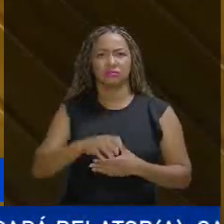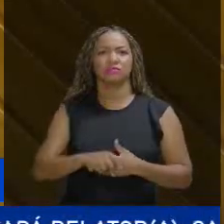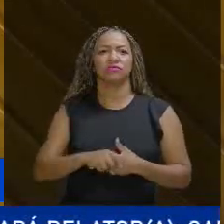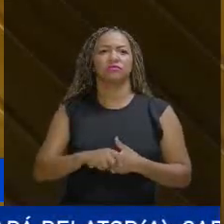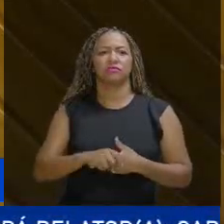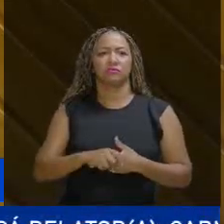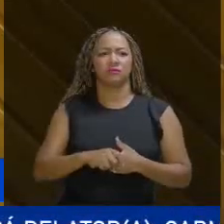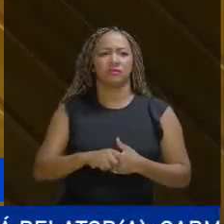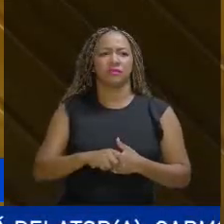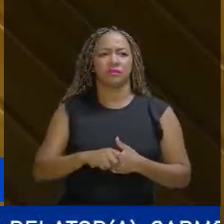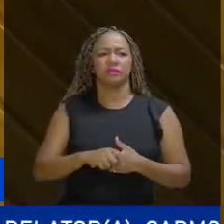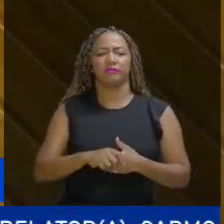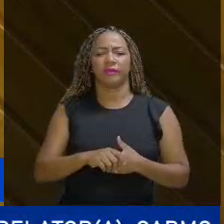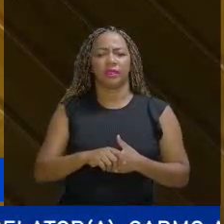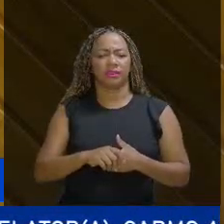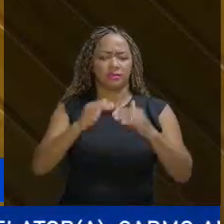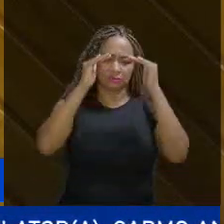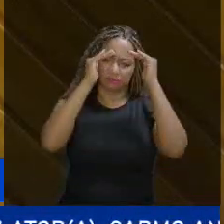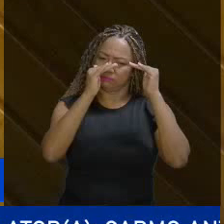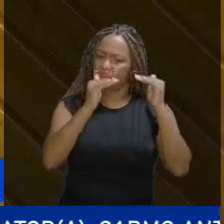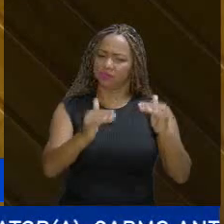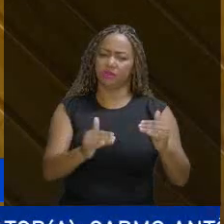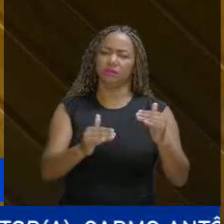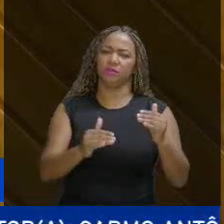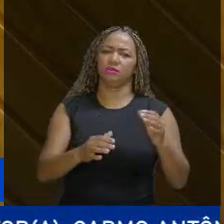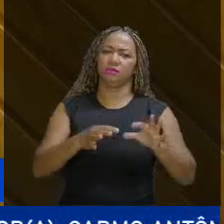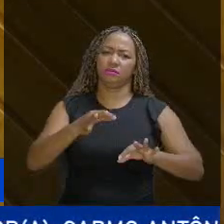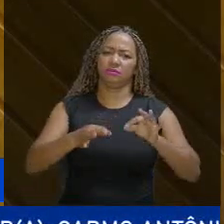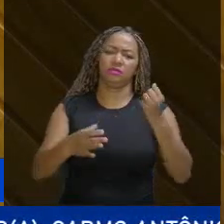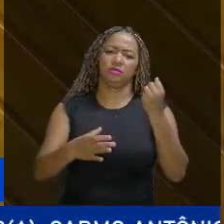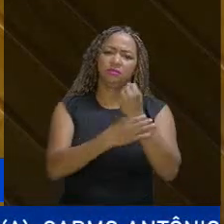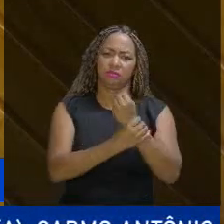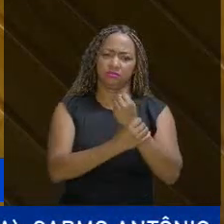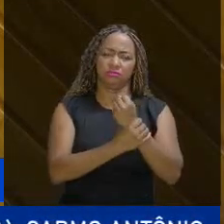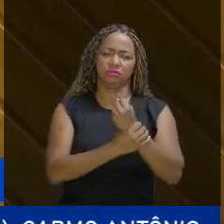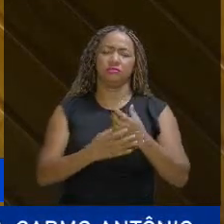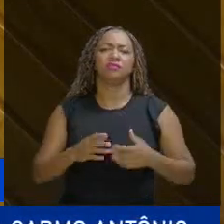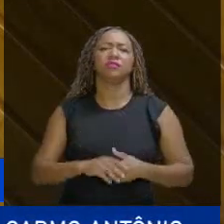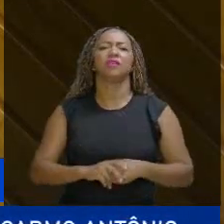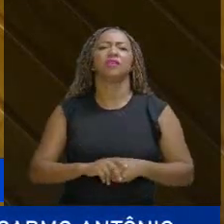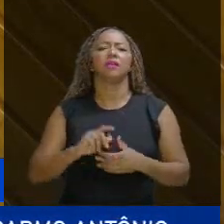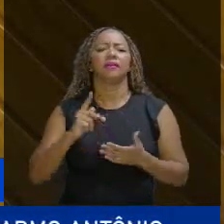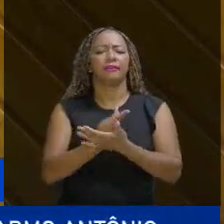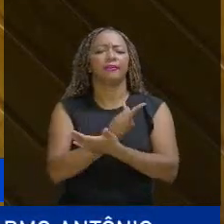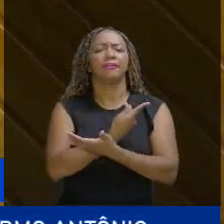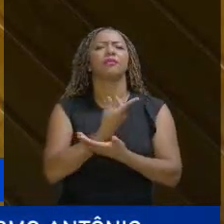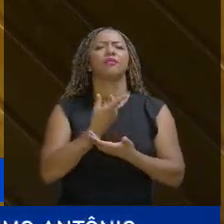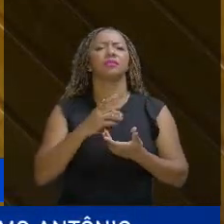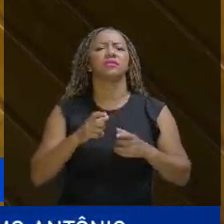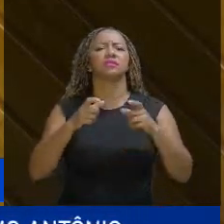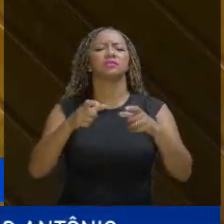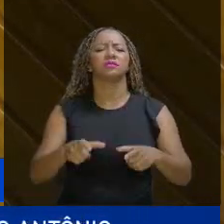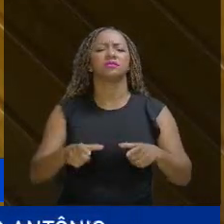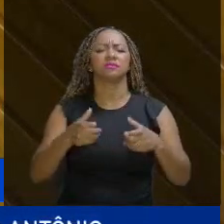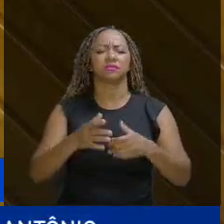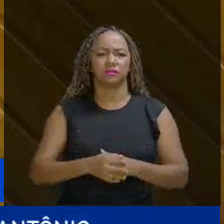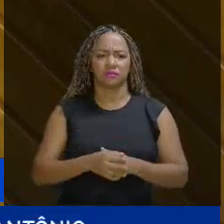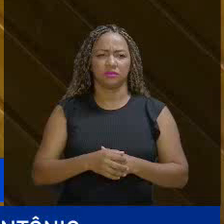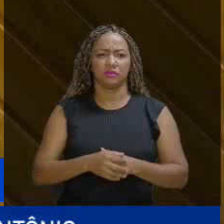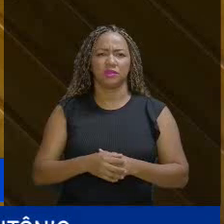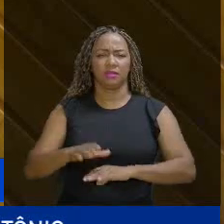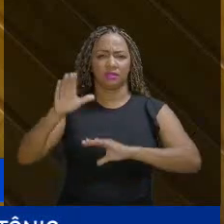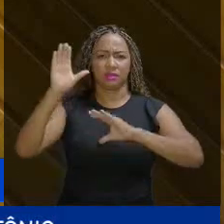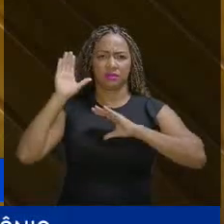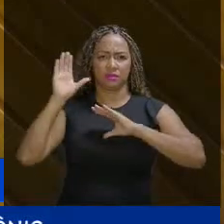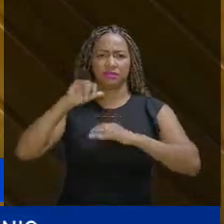do juiz das garantias. E eu já vou explicar. Essa busca e apreensão, ela ocorre num comitê do